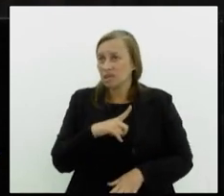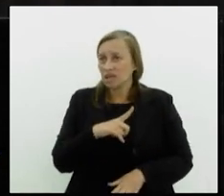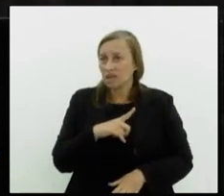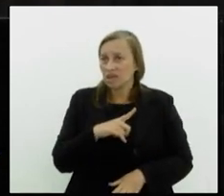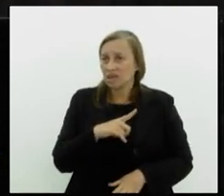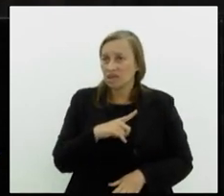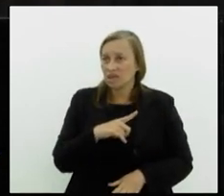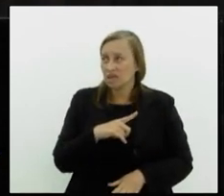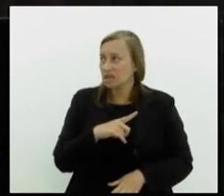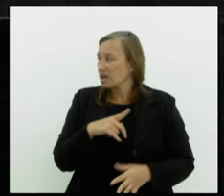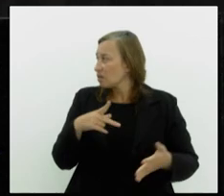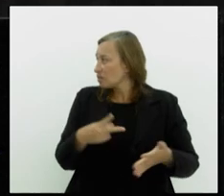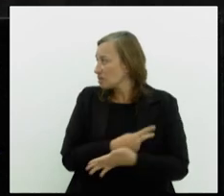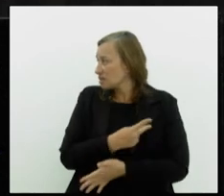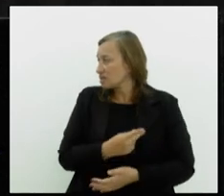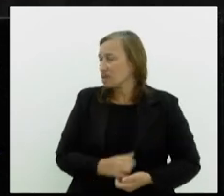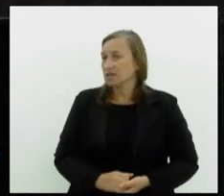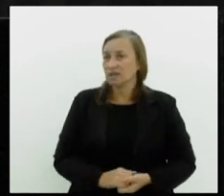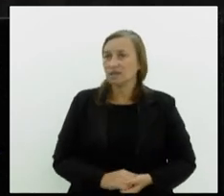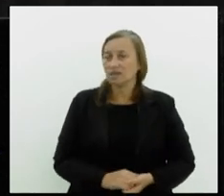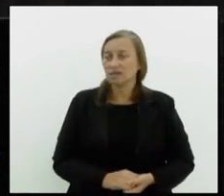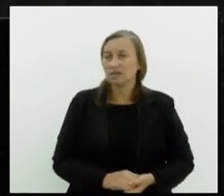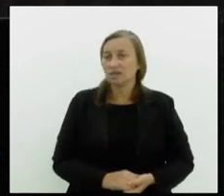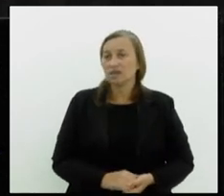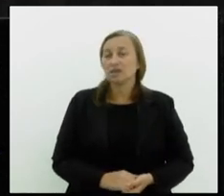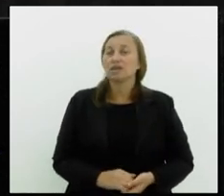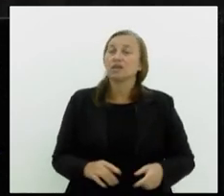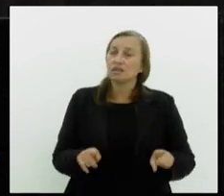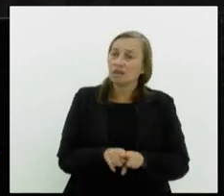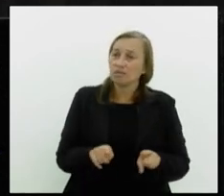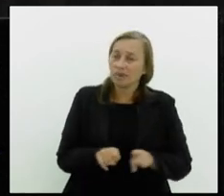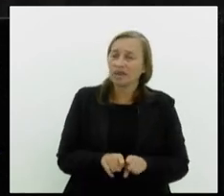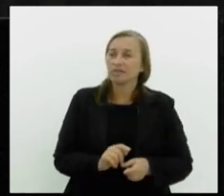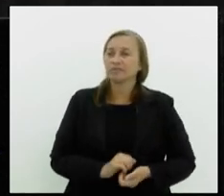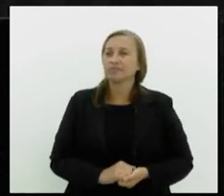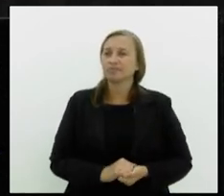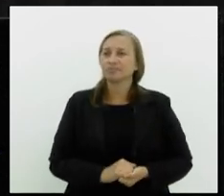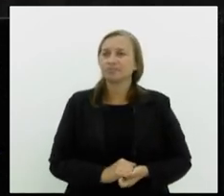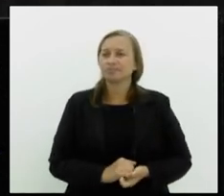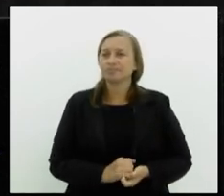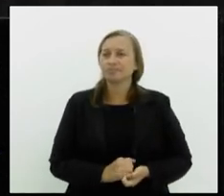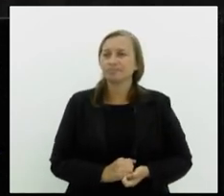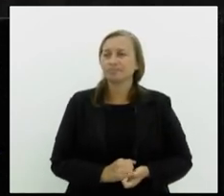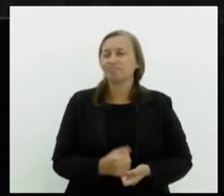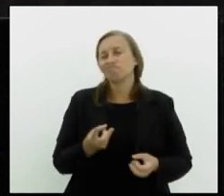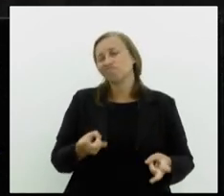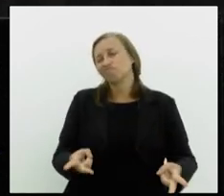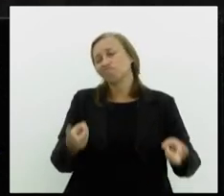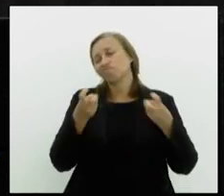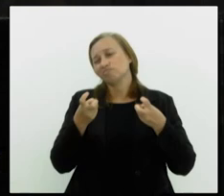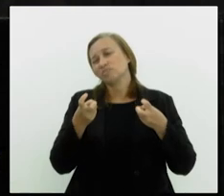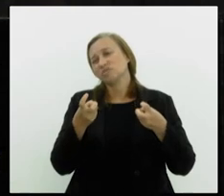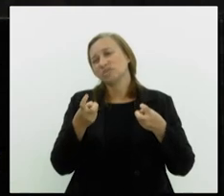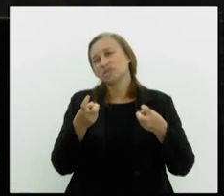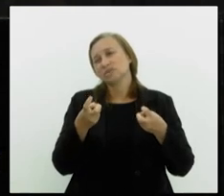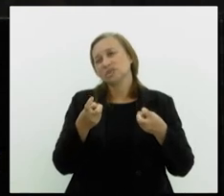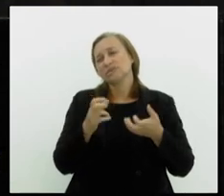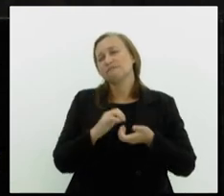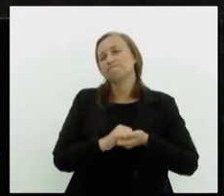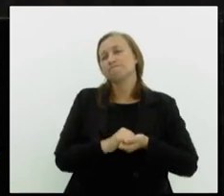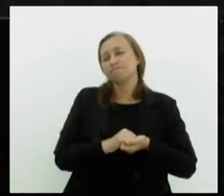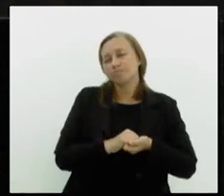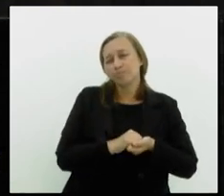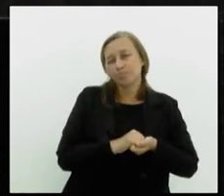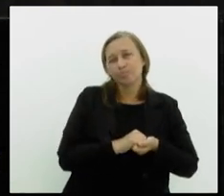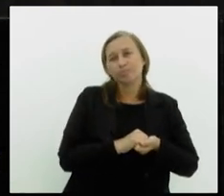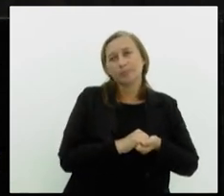de ocorrer. E, ao mesmo tempo, eu observo, e concomitantemente